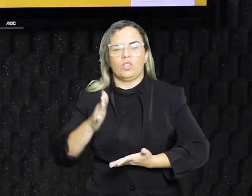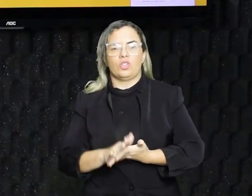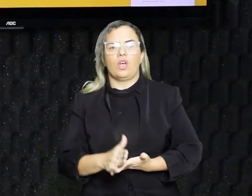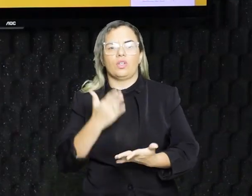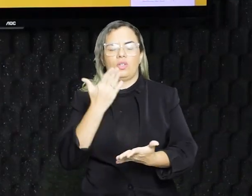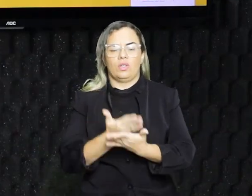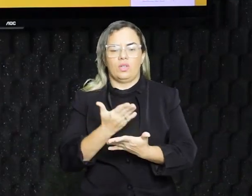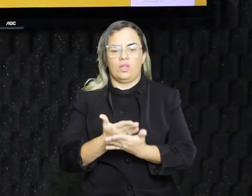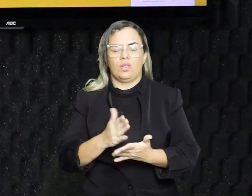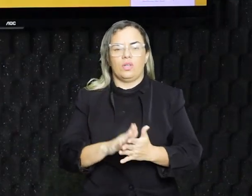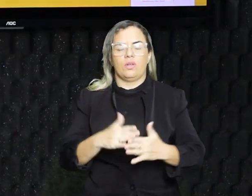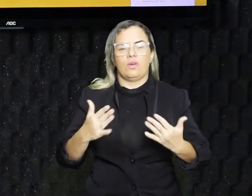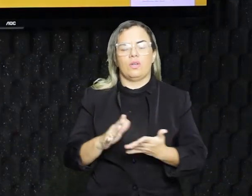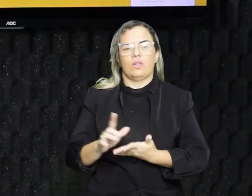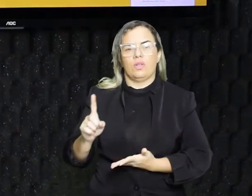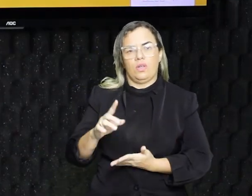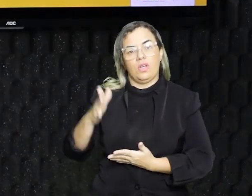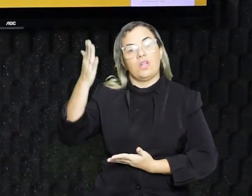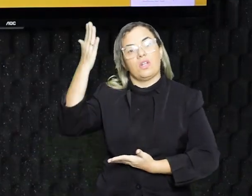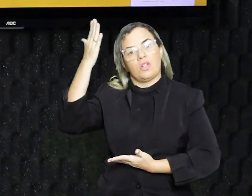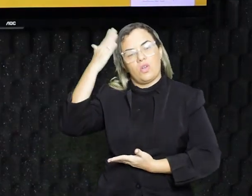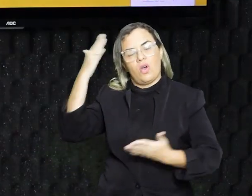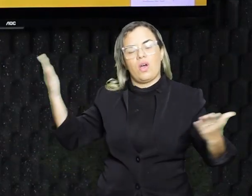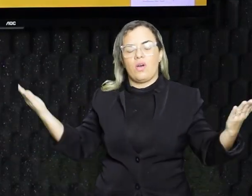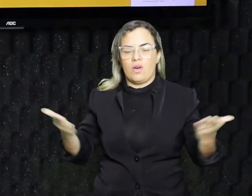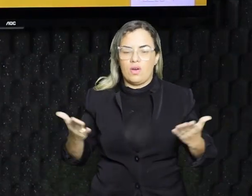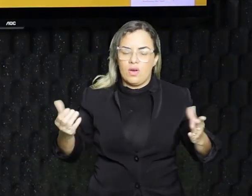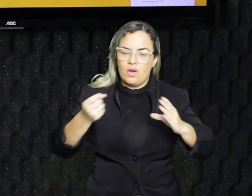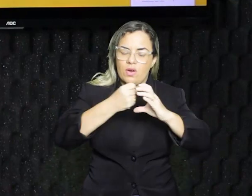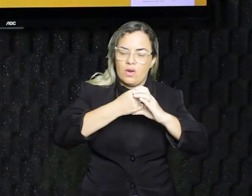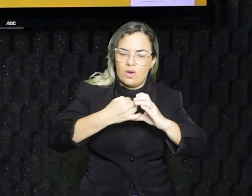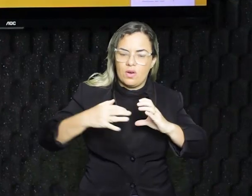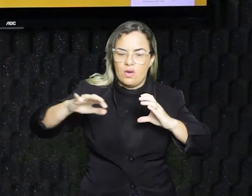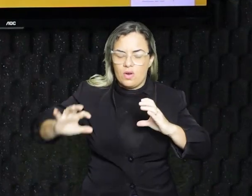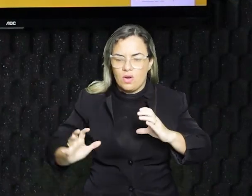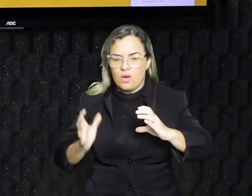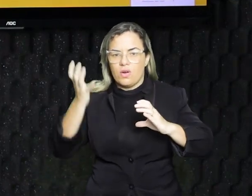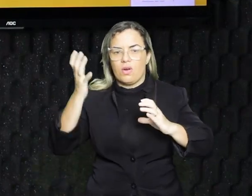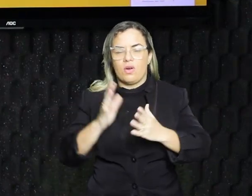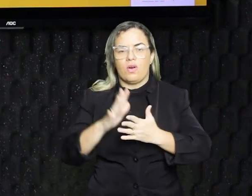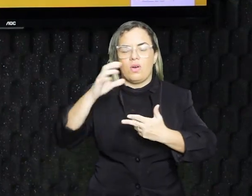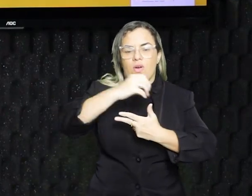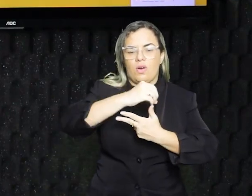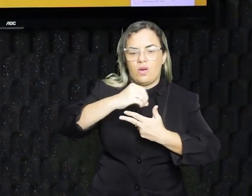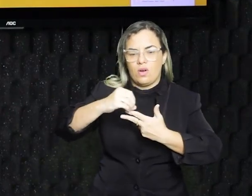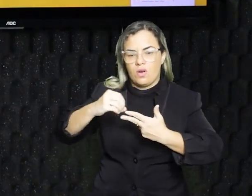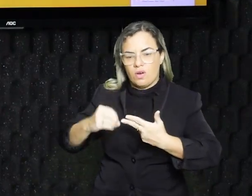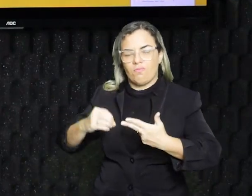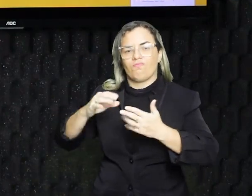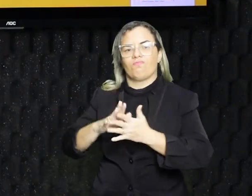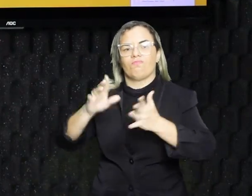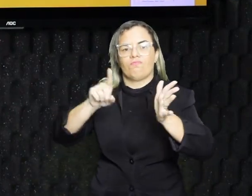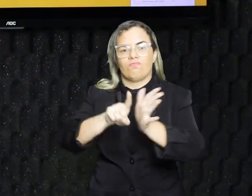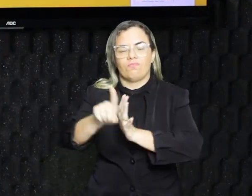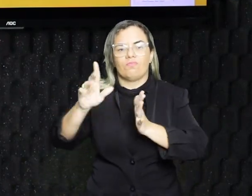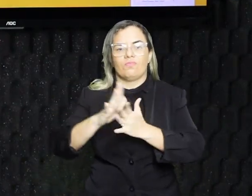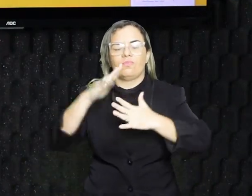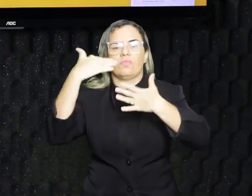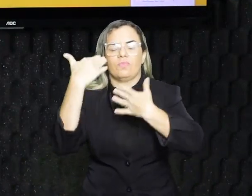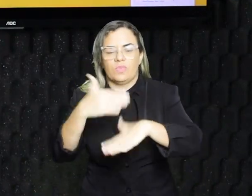agora as principais características desse fenômeno muito importante que o Enem cobra bastante,